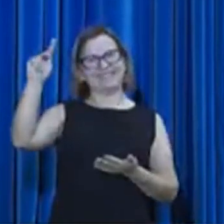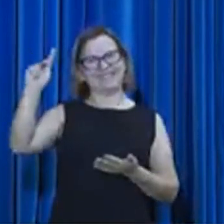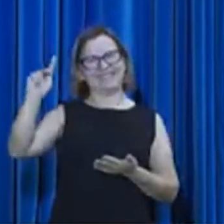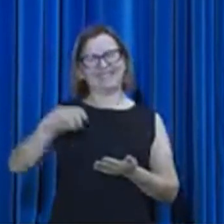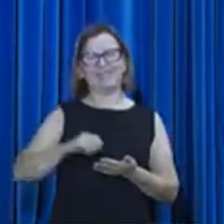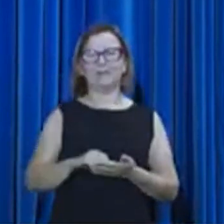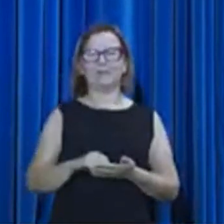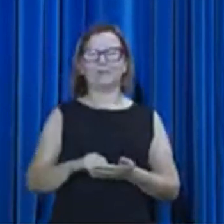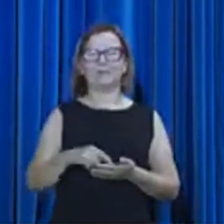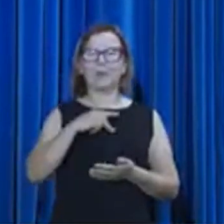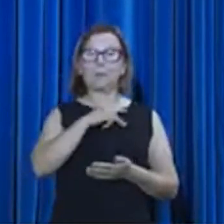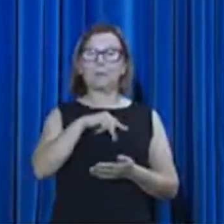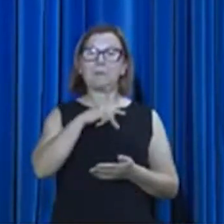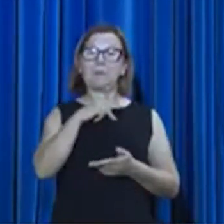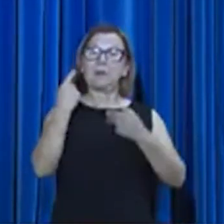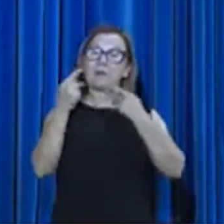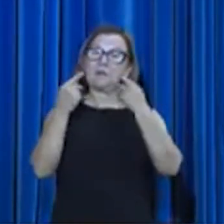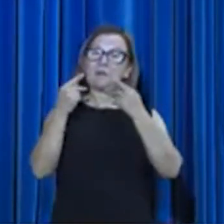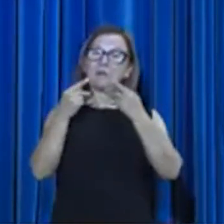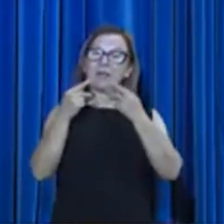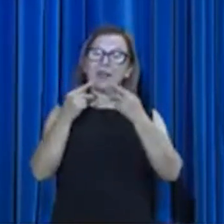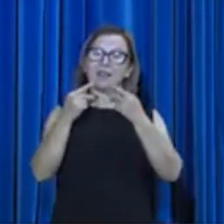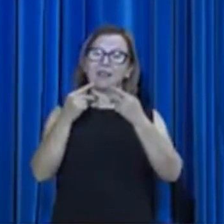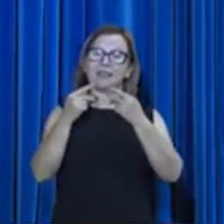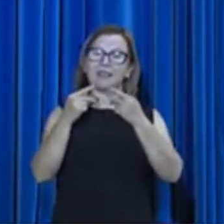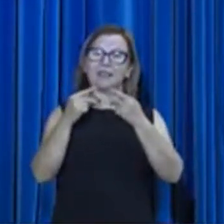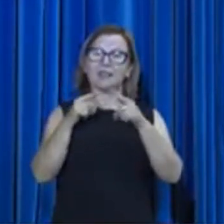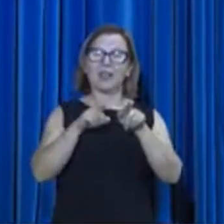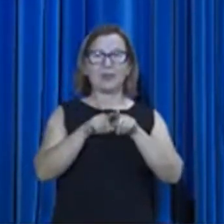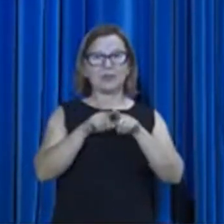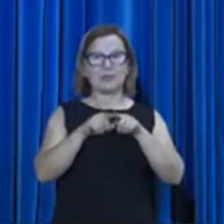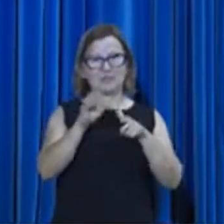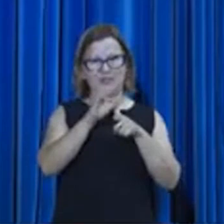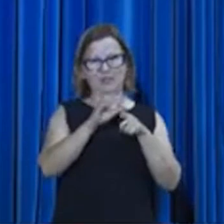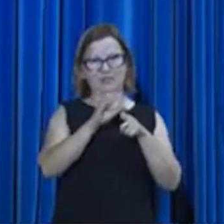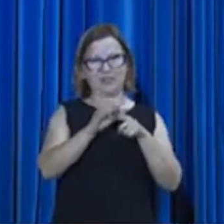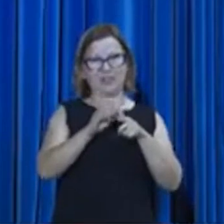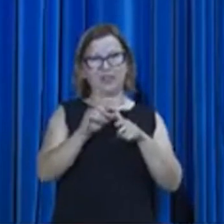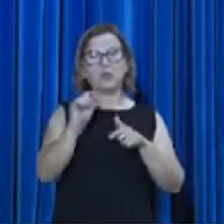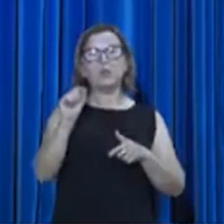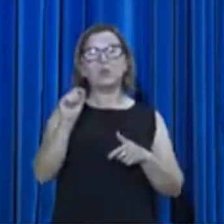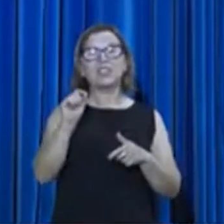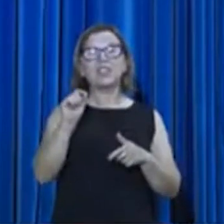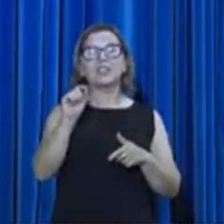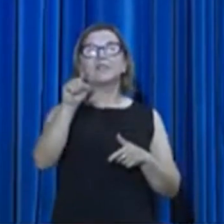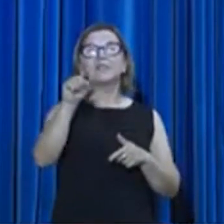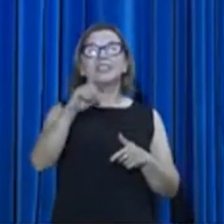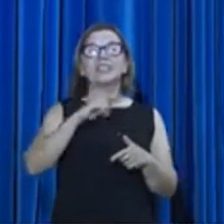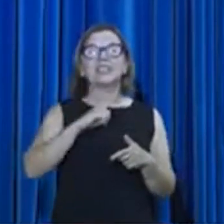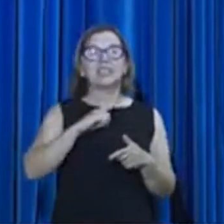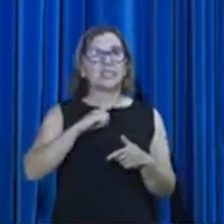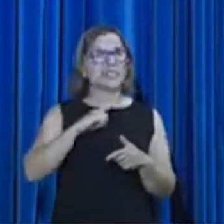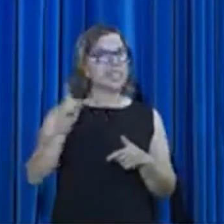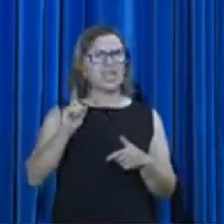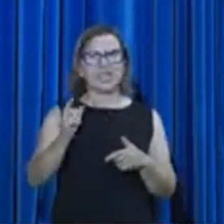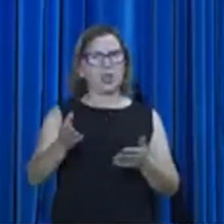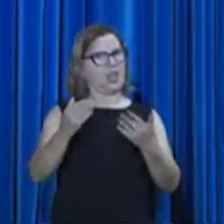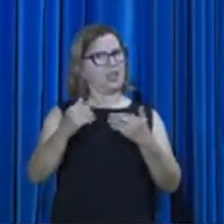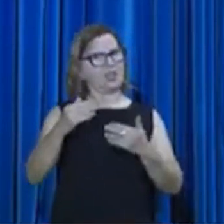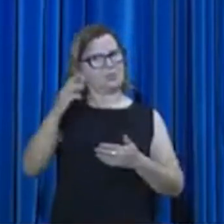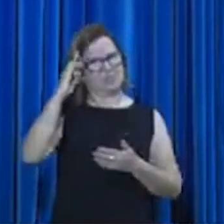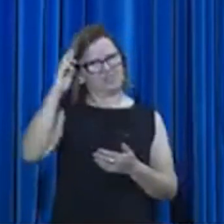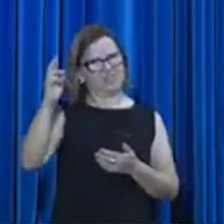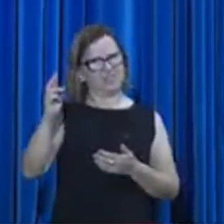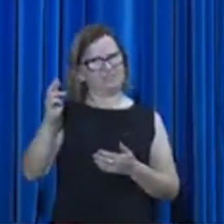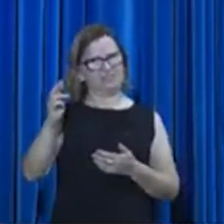O apóstolo Paulo chega a dizer para os irmãos de Corinto, o que você tem que você não recebeu do Senhor? Por que você está se